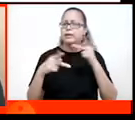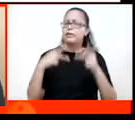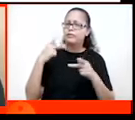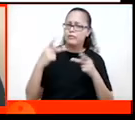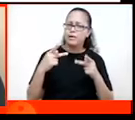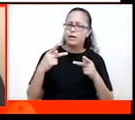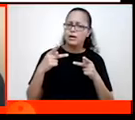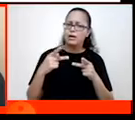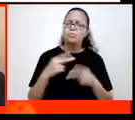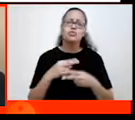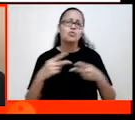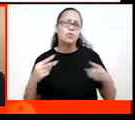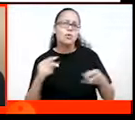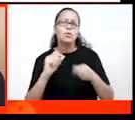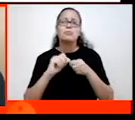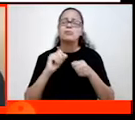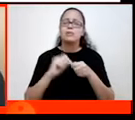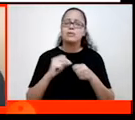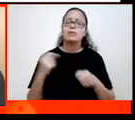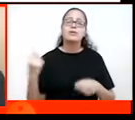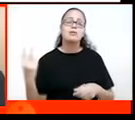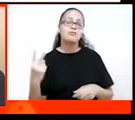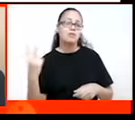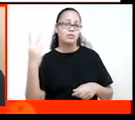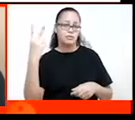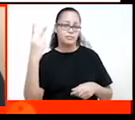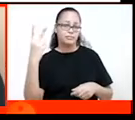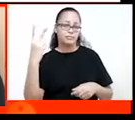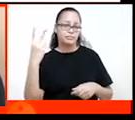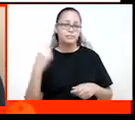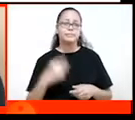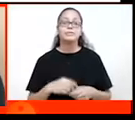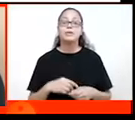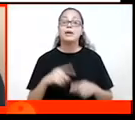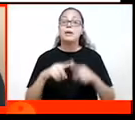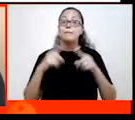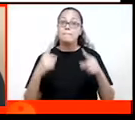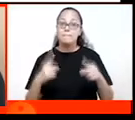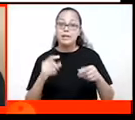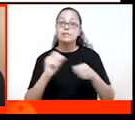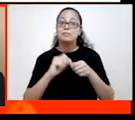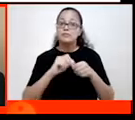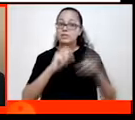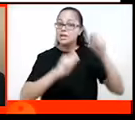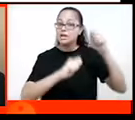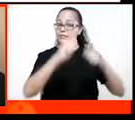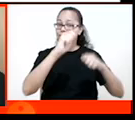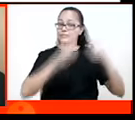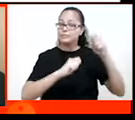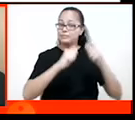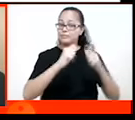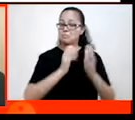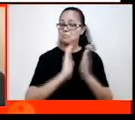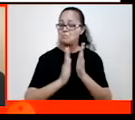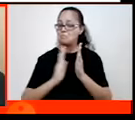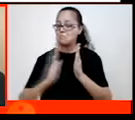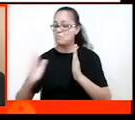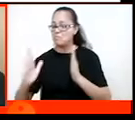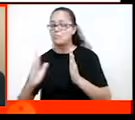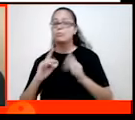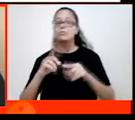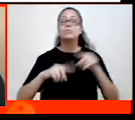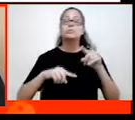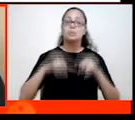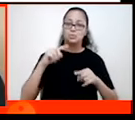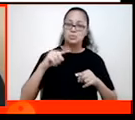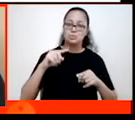né? Que cabia aí certa personalização, e com o advento aí da produção industrial, passou-se a padronizar, né, os produtos, né,